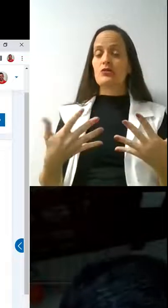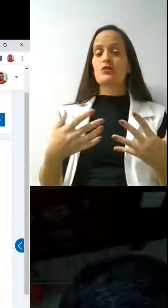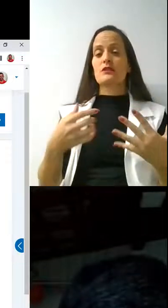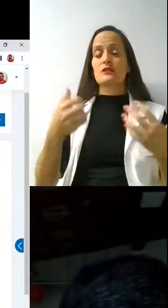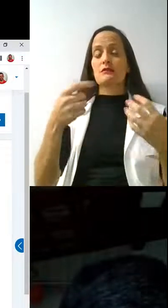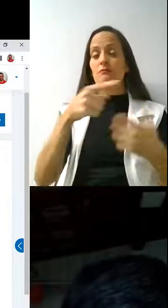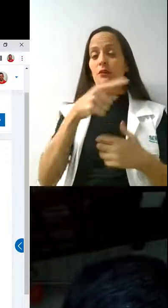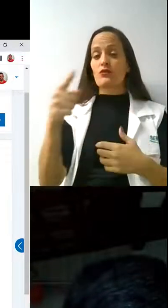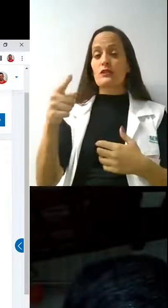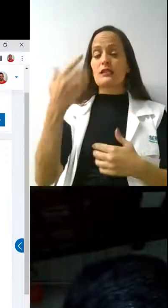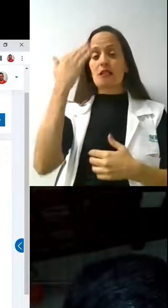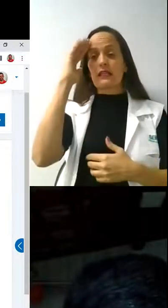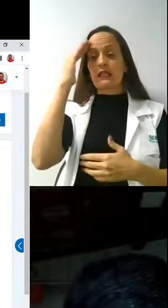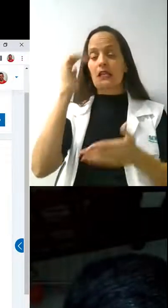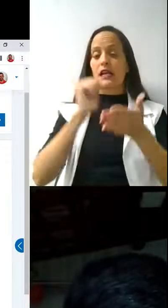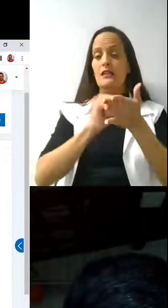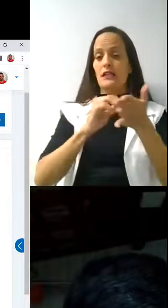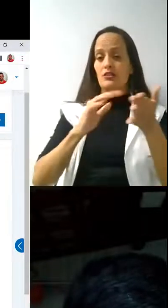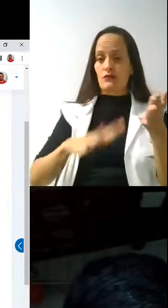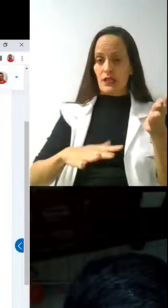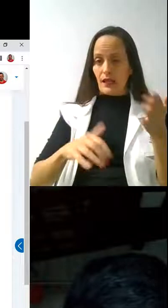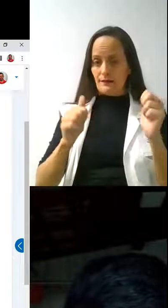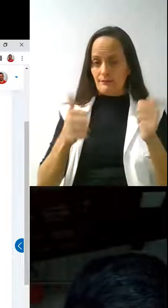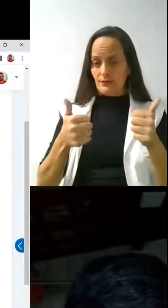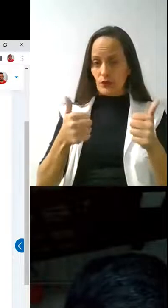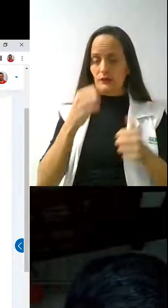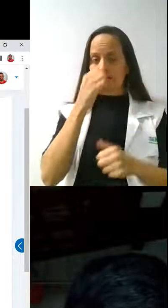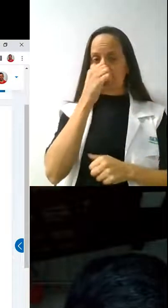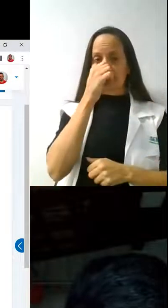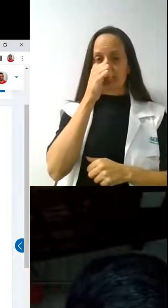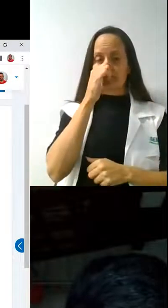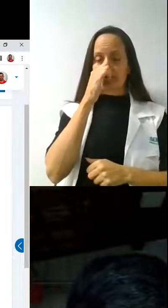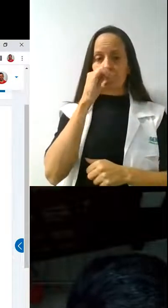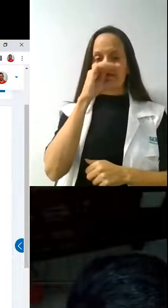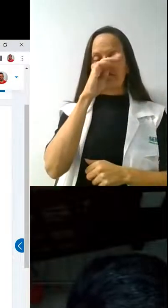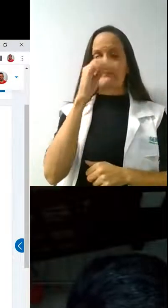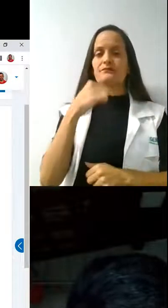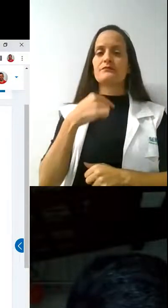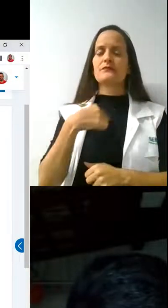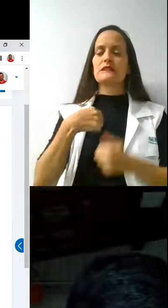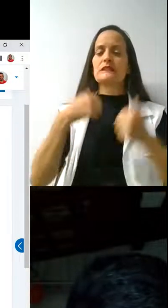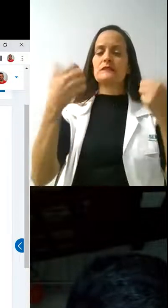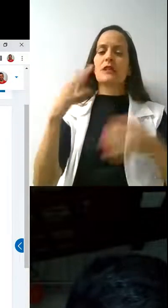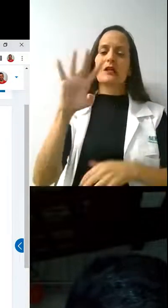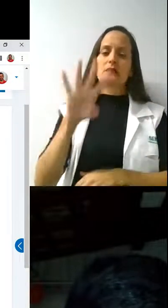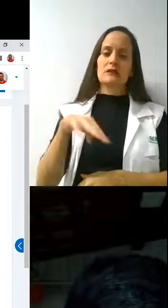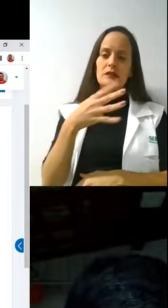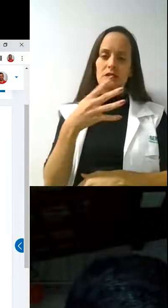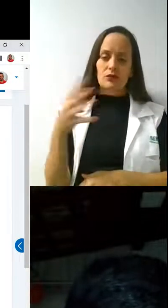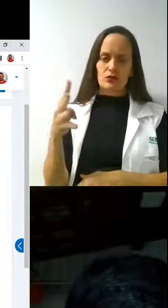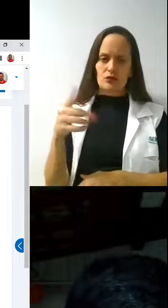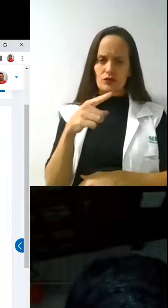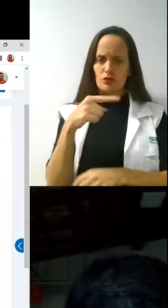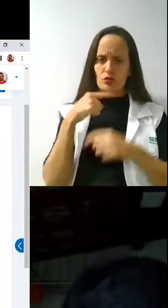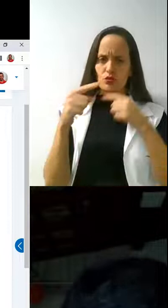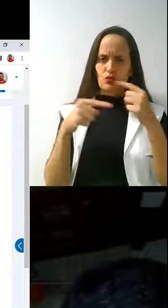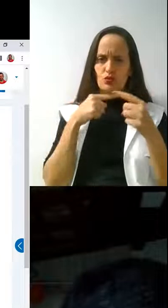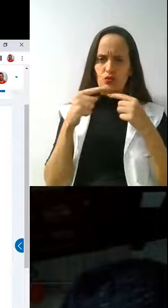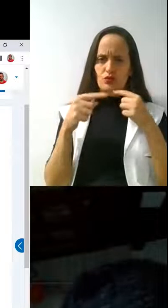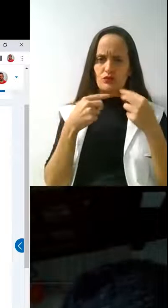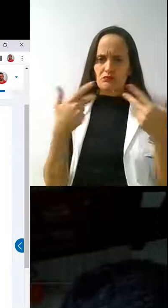vocês. Tranquilo? Com relação a esse cronograma, né, essas organizações, vocês têm alguma dúvida,